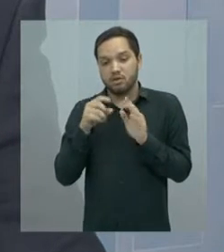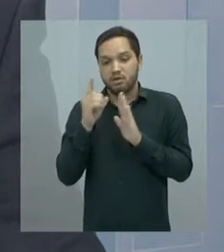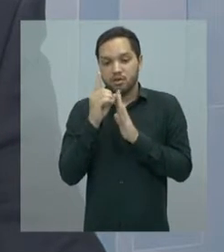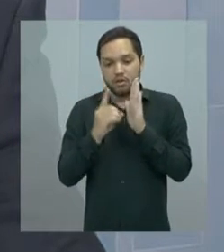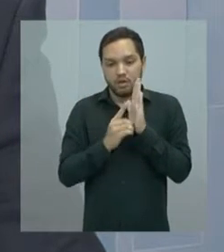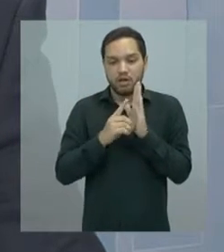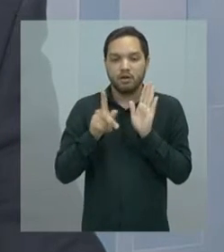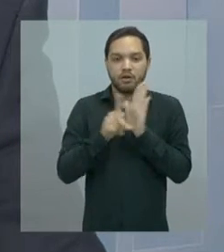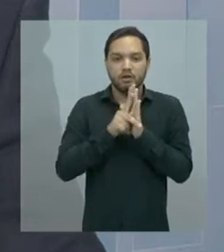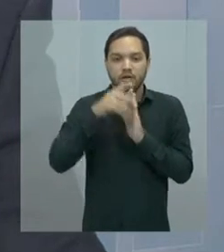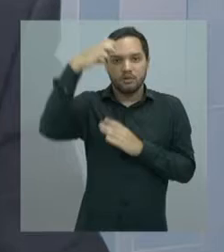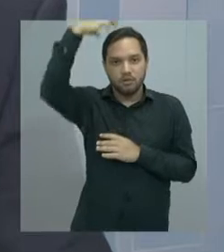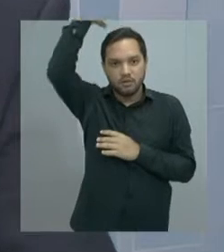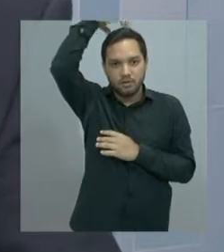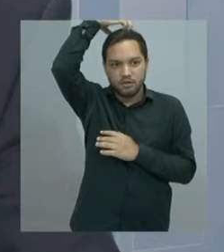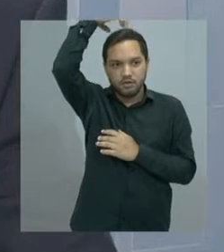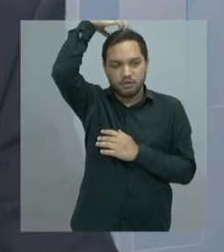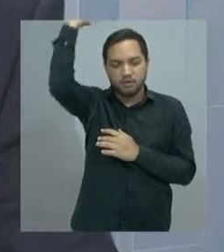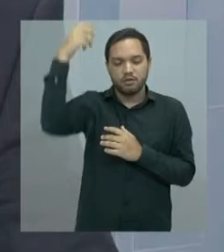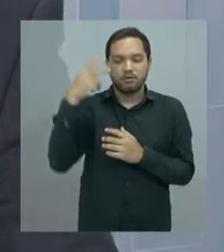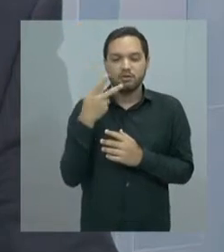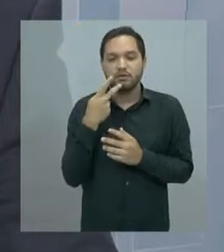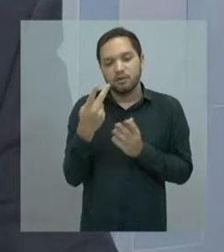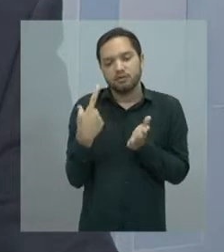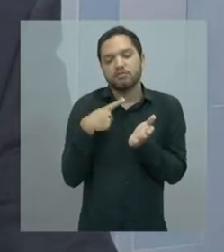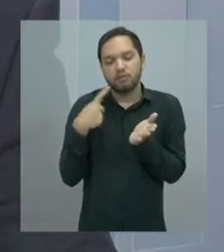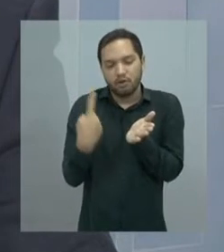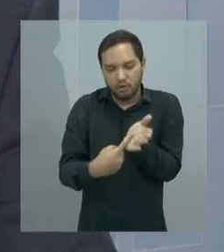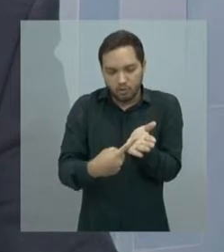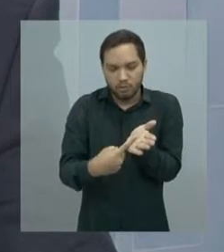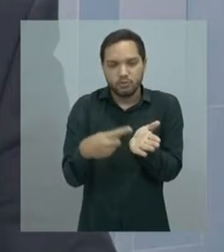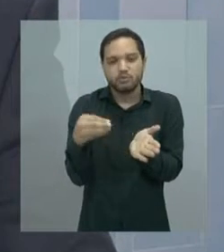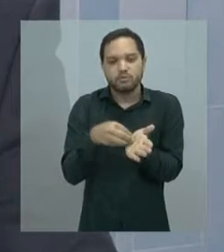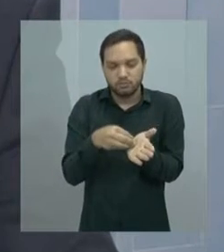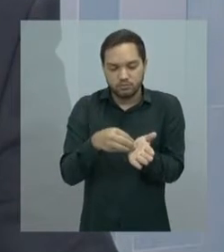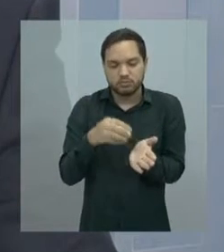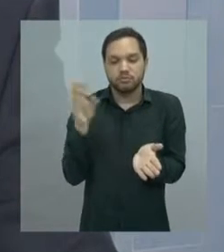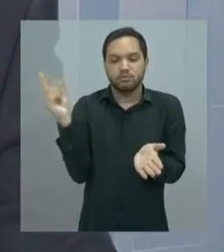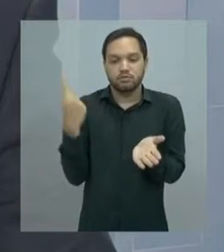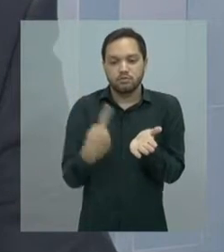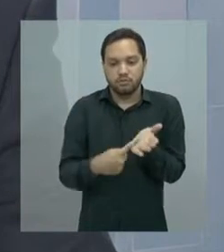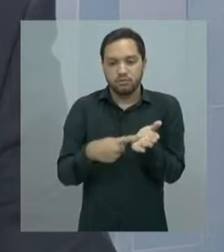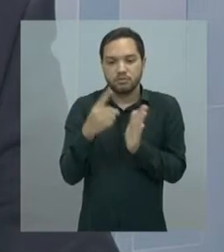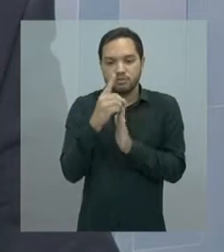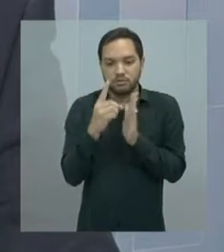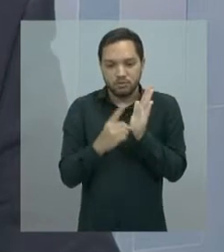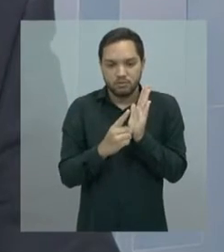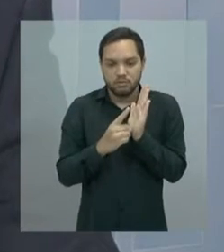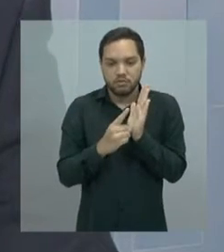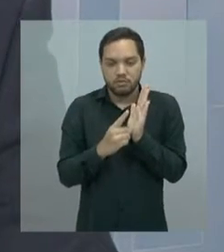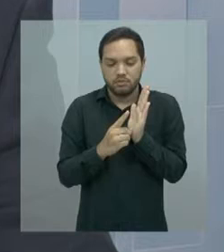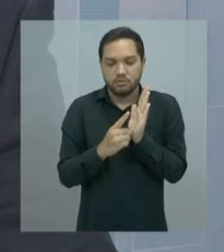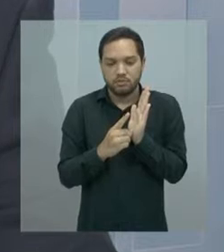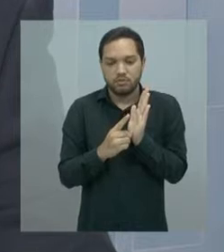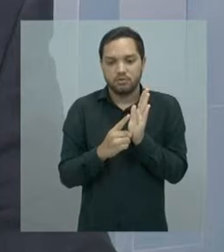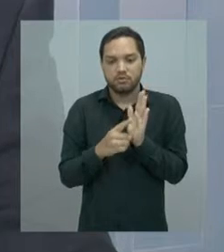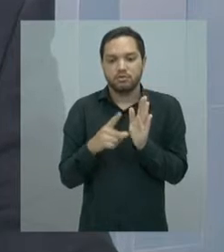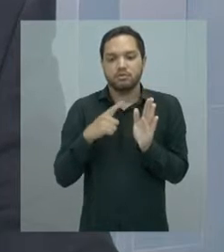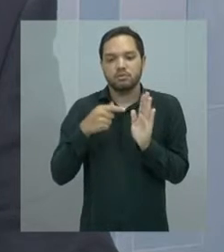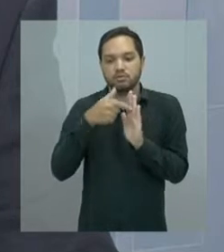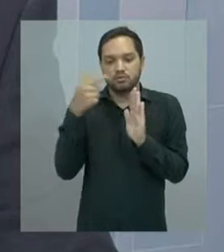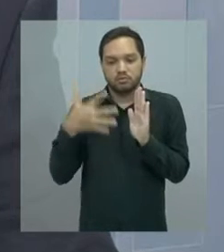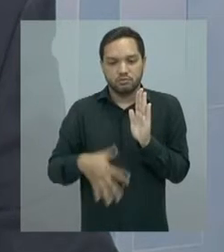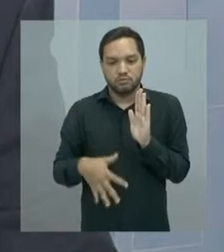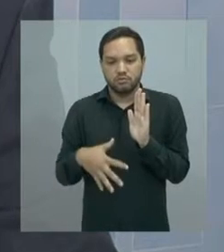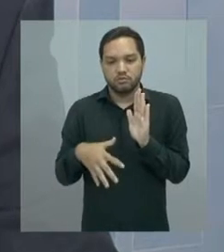Império, que precedia esse acordo, certo? Esse decreto do Império precedia o acordo, definia esse critério